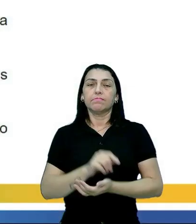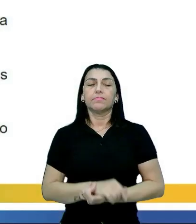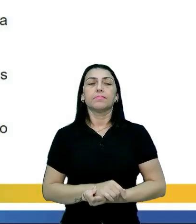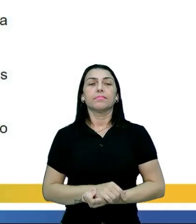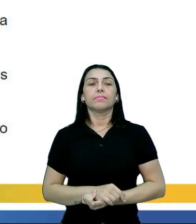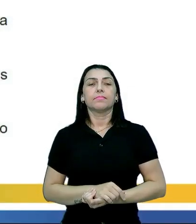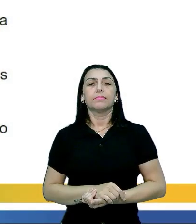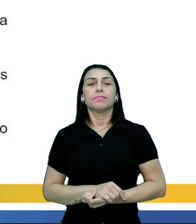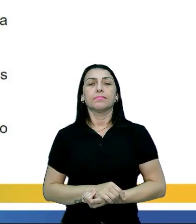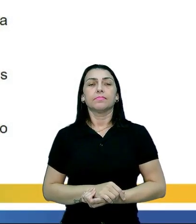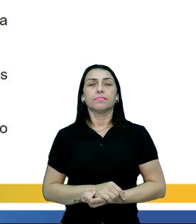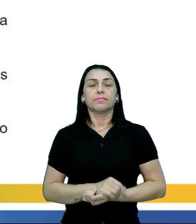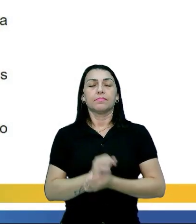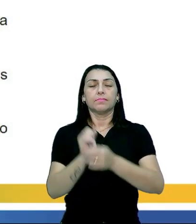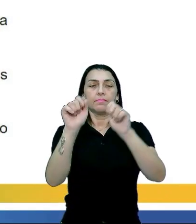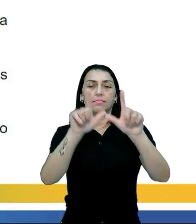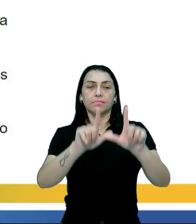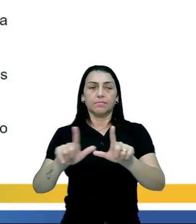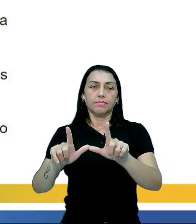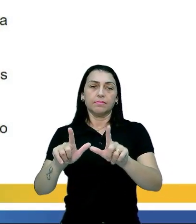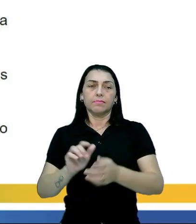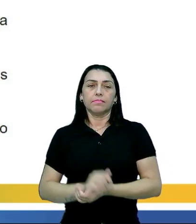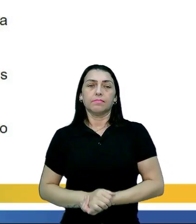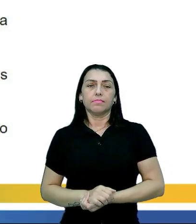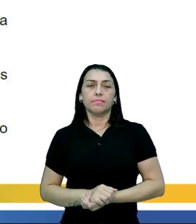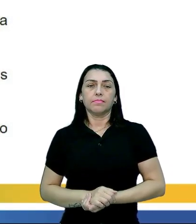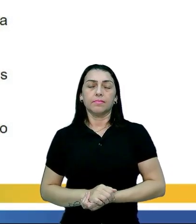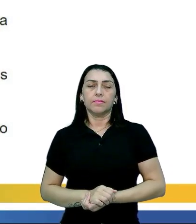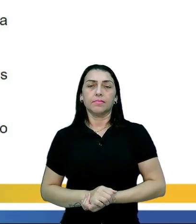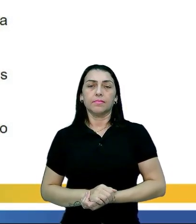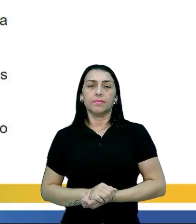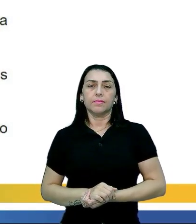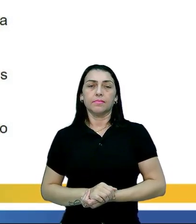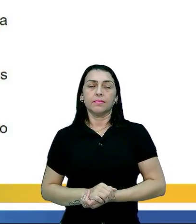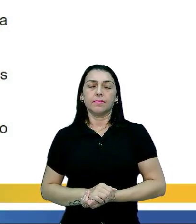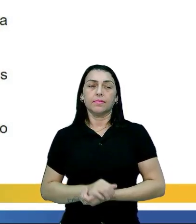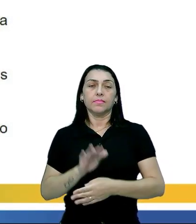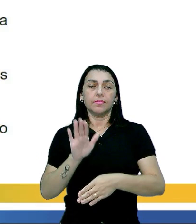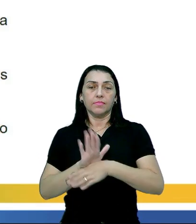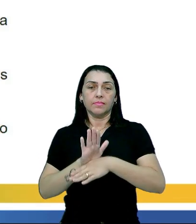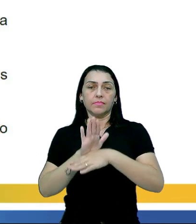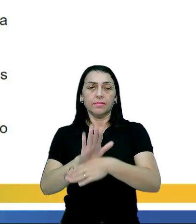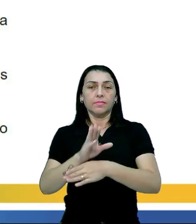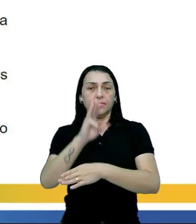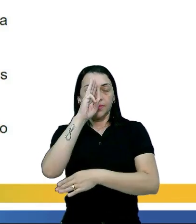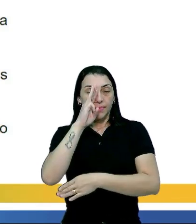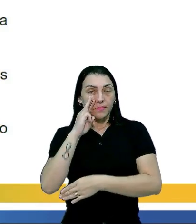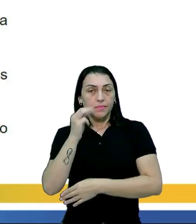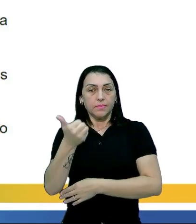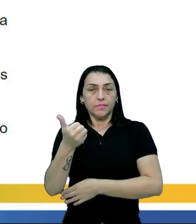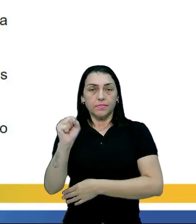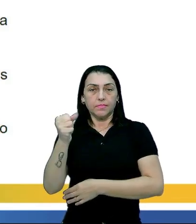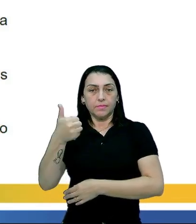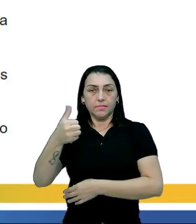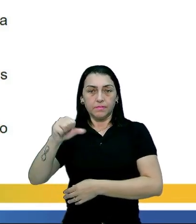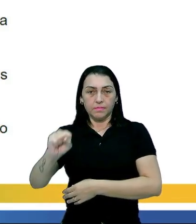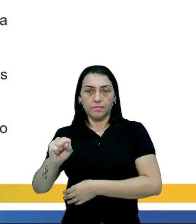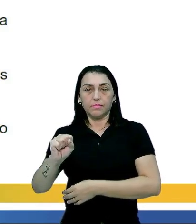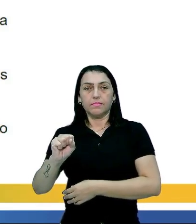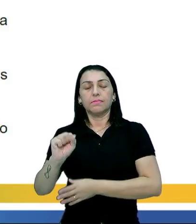questão. Visualizem. Nós temos aí, sobre as contribuições de Karl Marx,